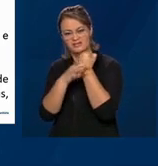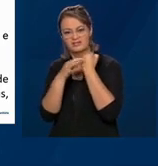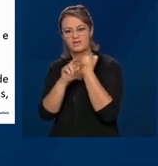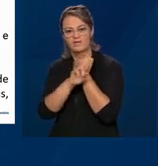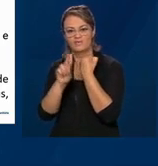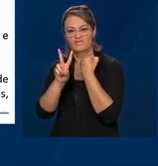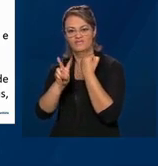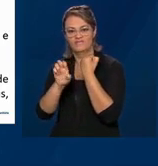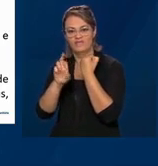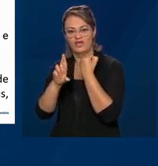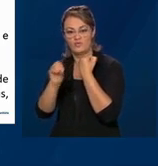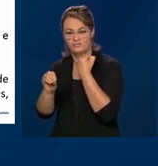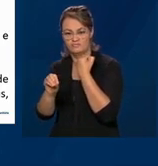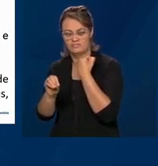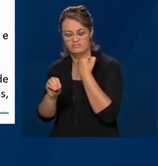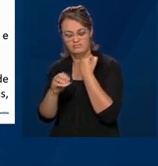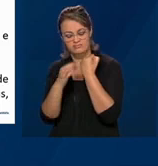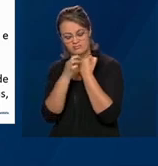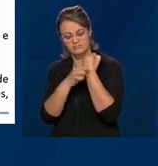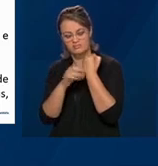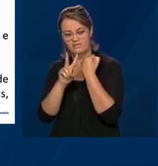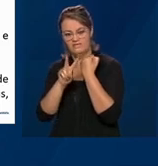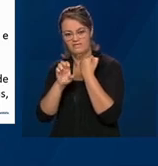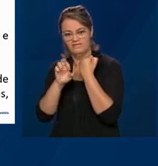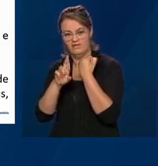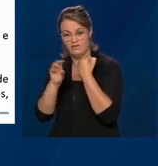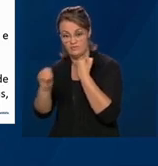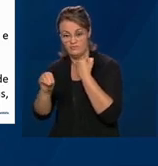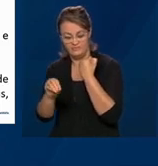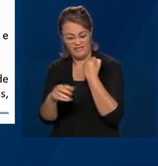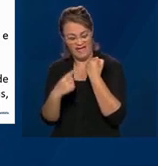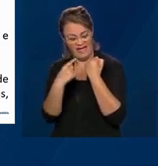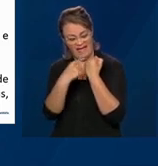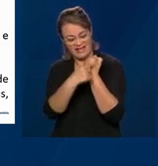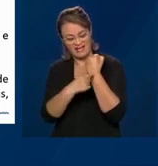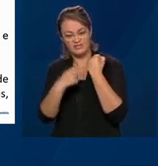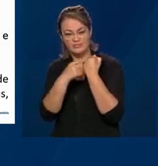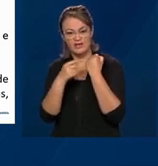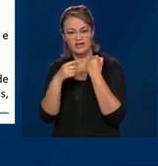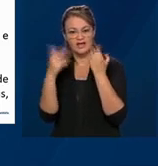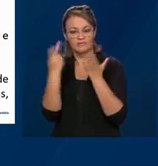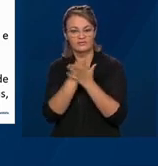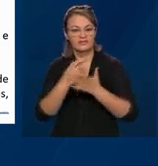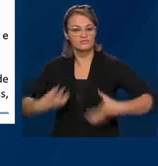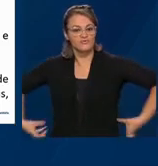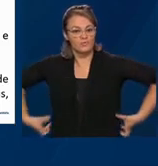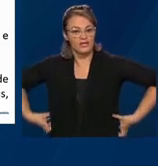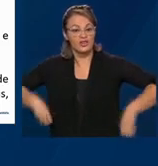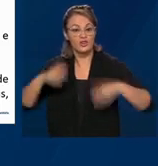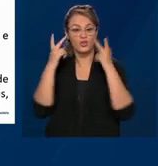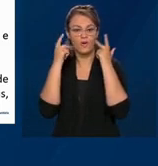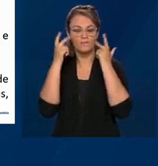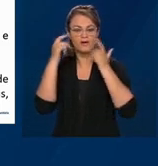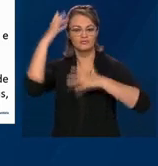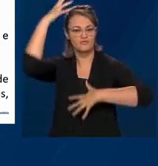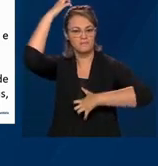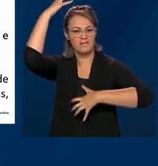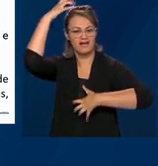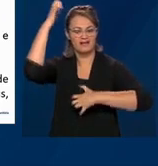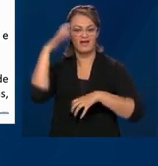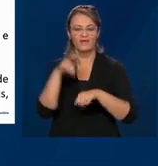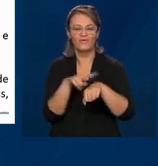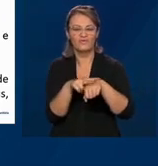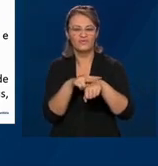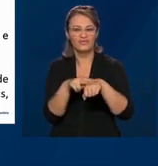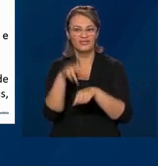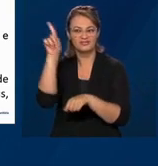Vero. Essa célula Vero ela é derivada de um rim normal de um macaco verde adulto africano. É